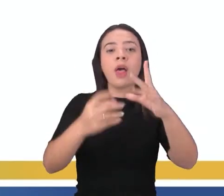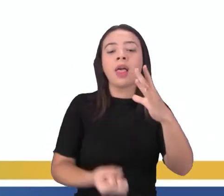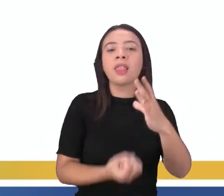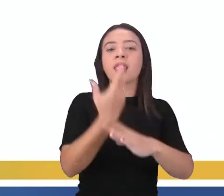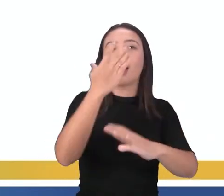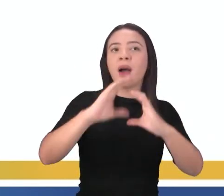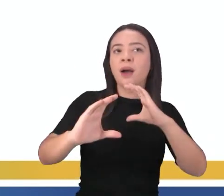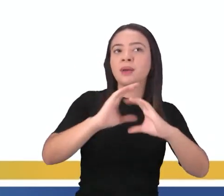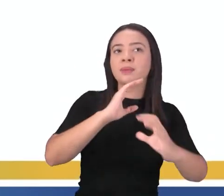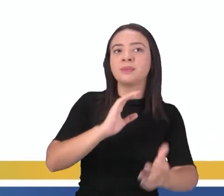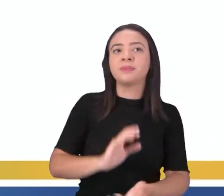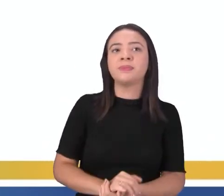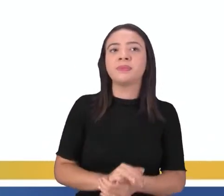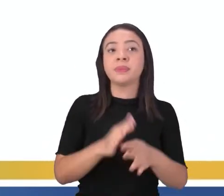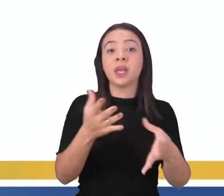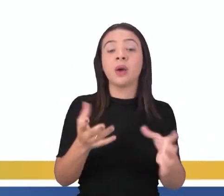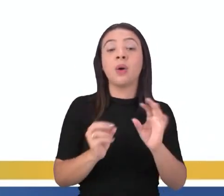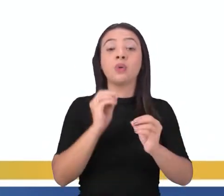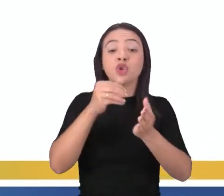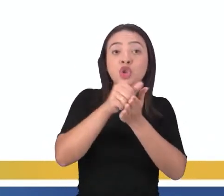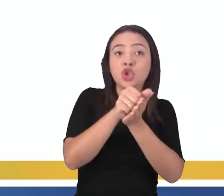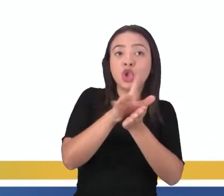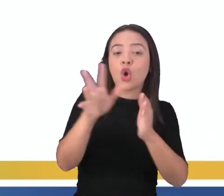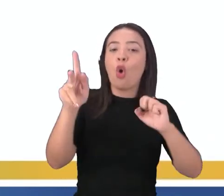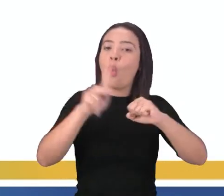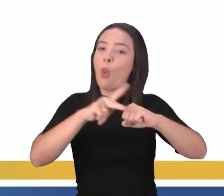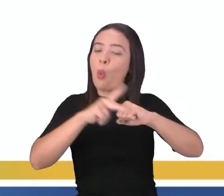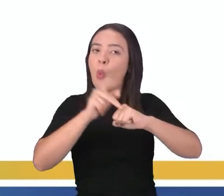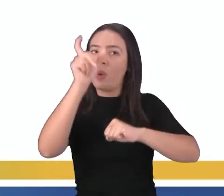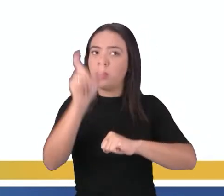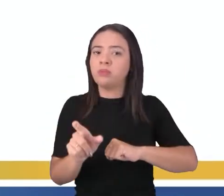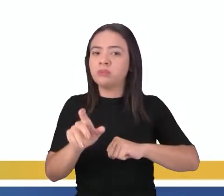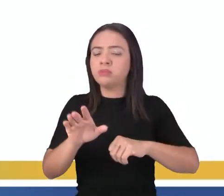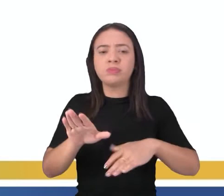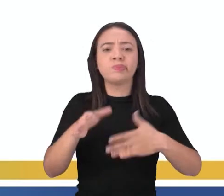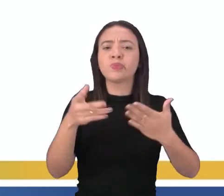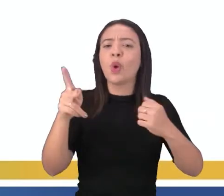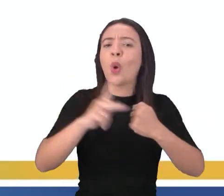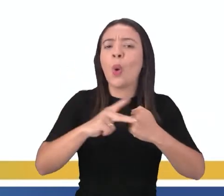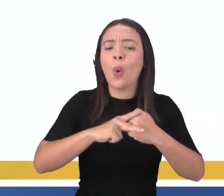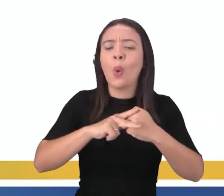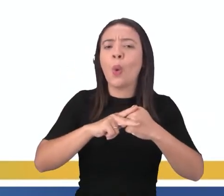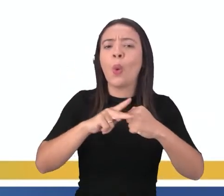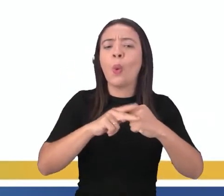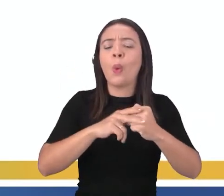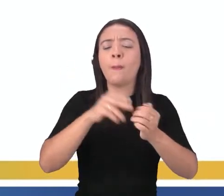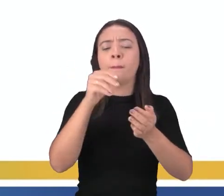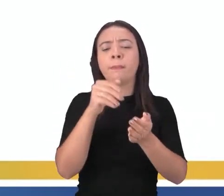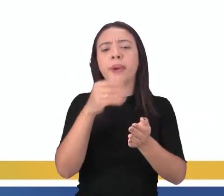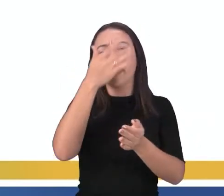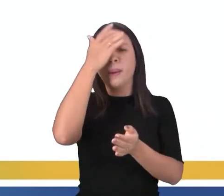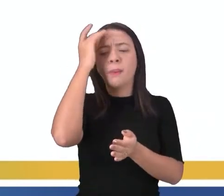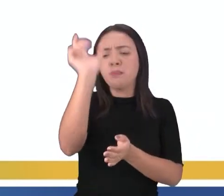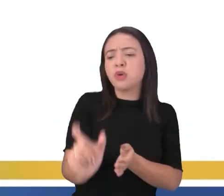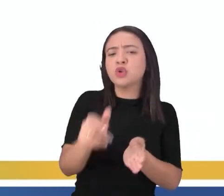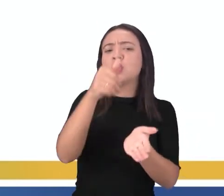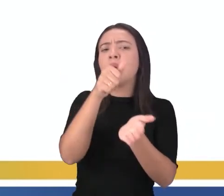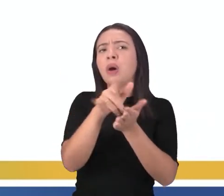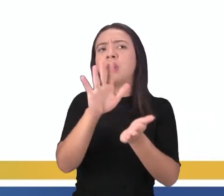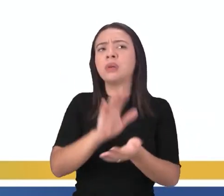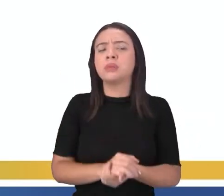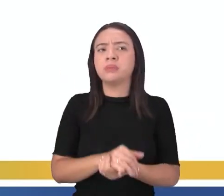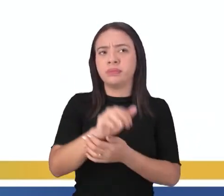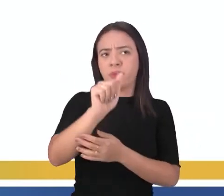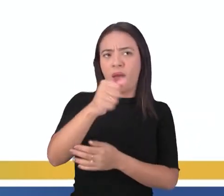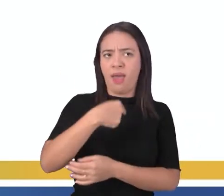música. E aí omitiu-se o pronome pessoal. Vamos tentar identificar qual foi o pronome pessoal que foi omitido. Será que foi da letra A